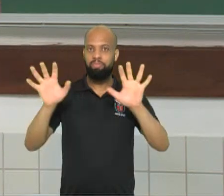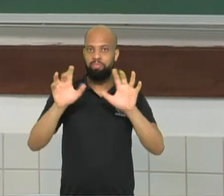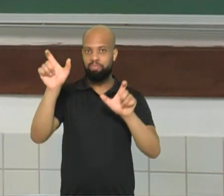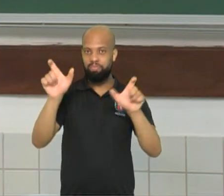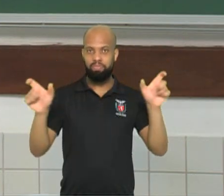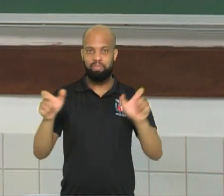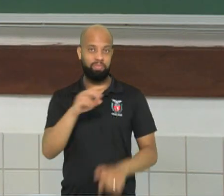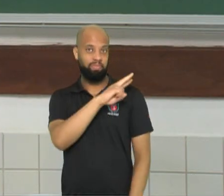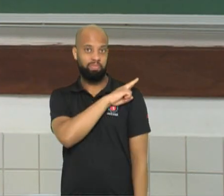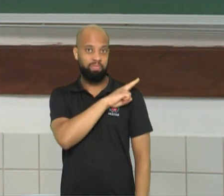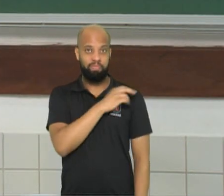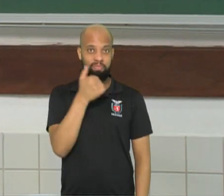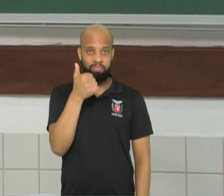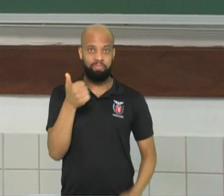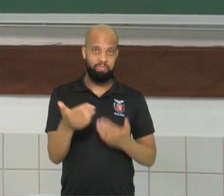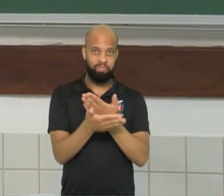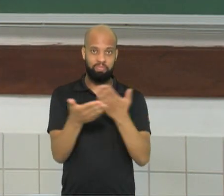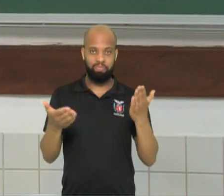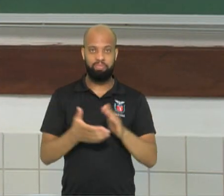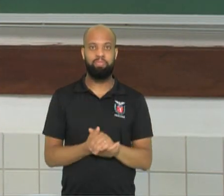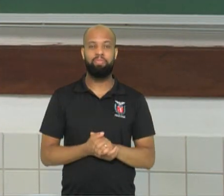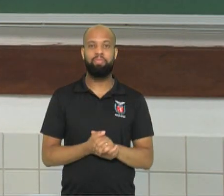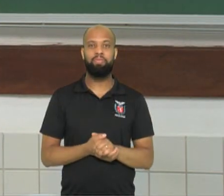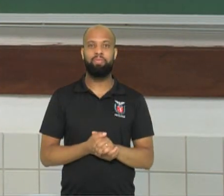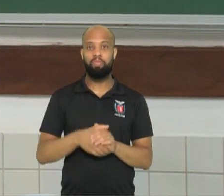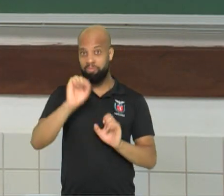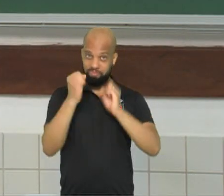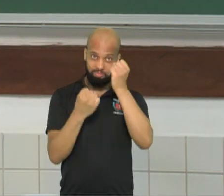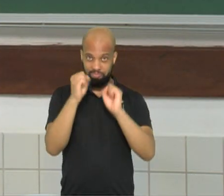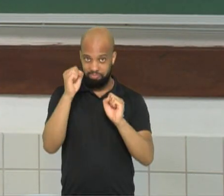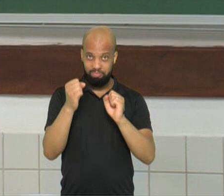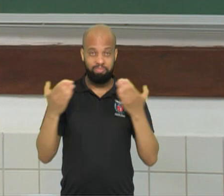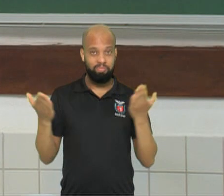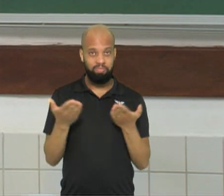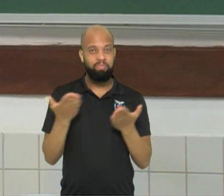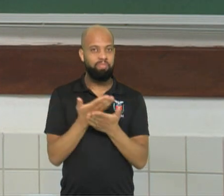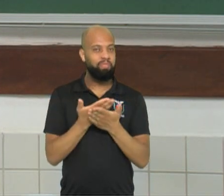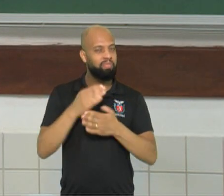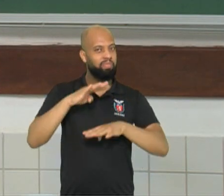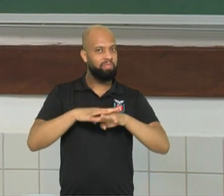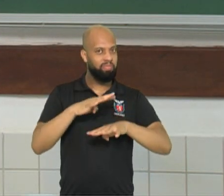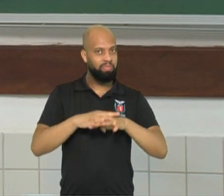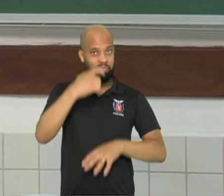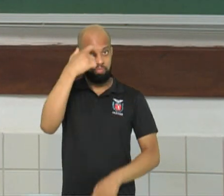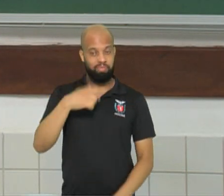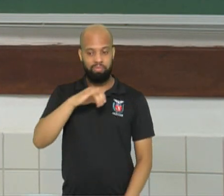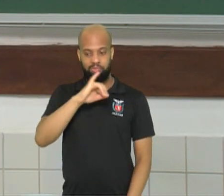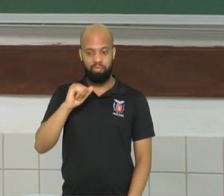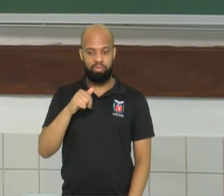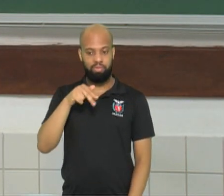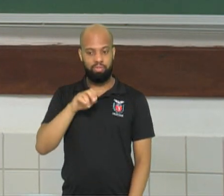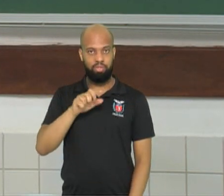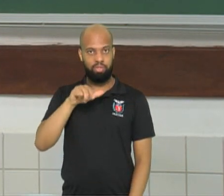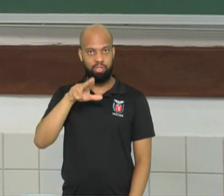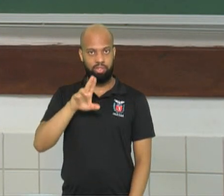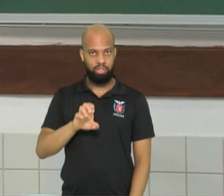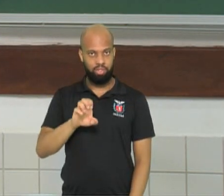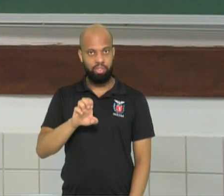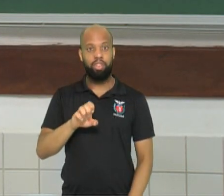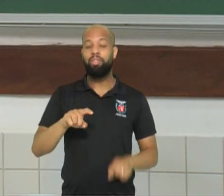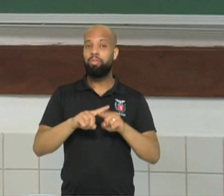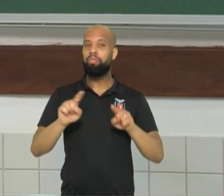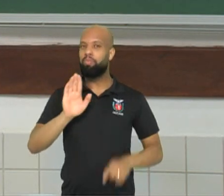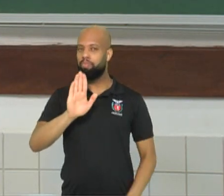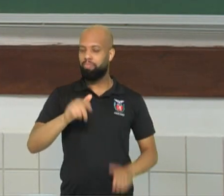galerinha da segunda série, tudo bem? Estão animados? Vamos para mais uma aula de matemática? Eu sou a professora Jaqueline.